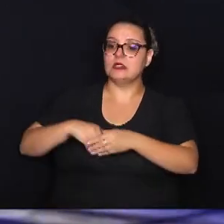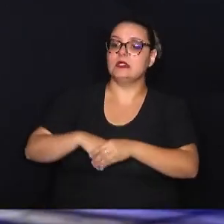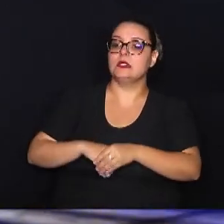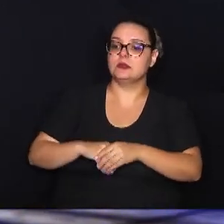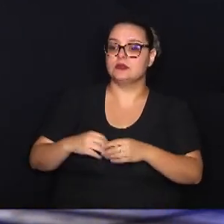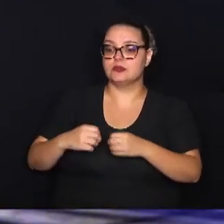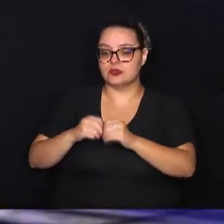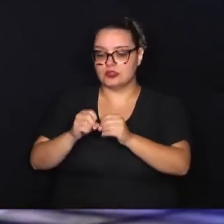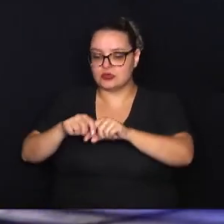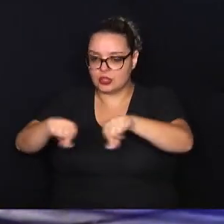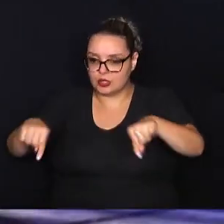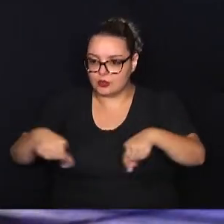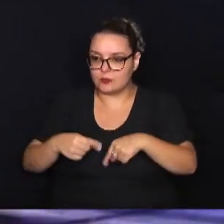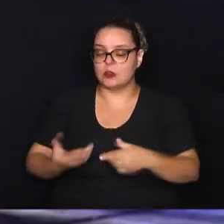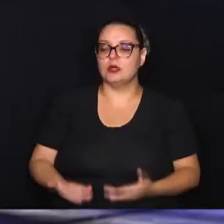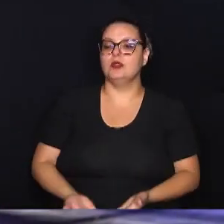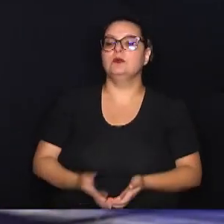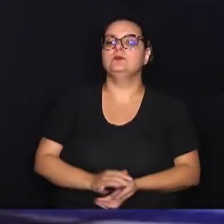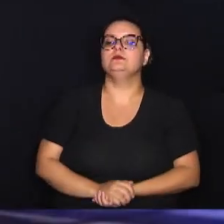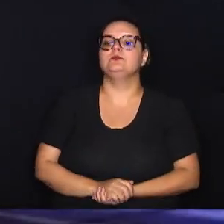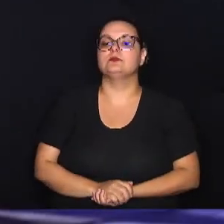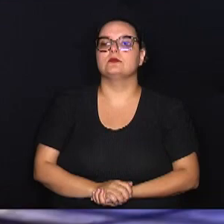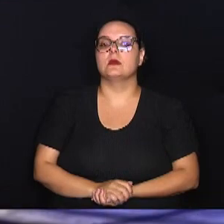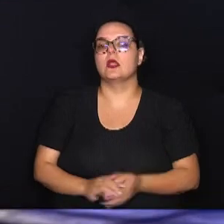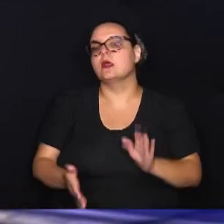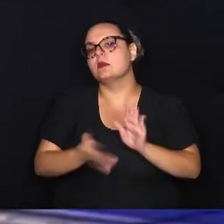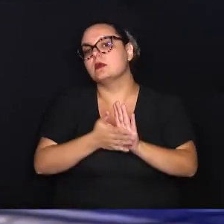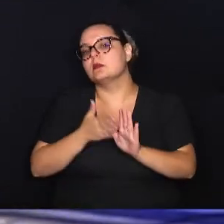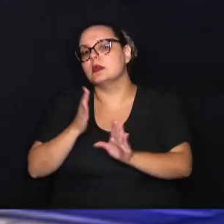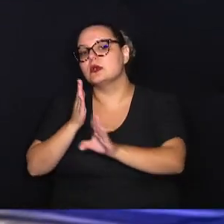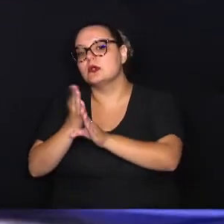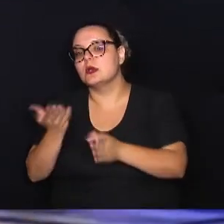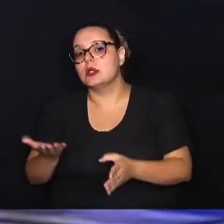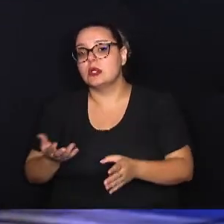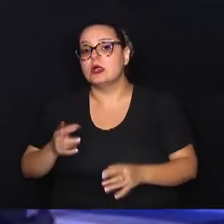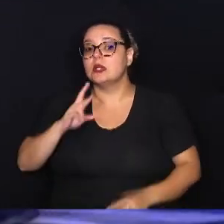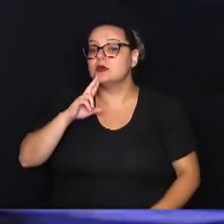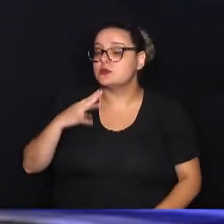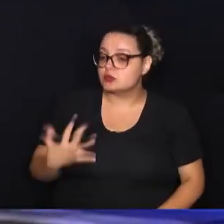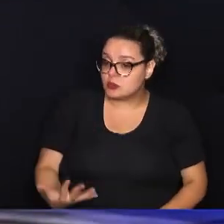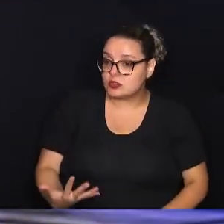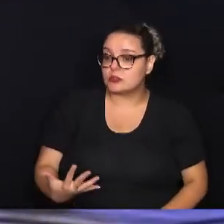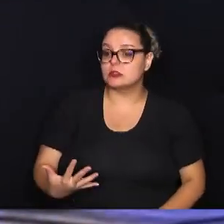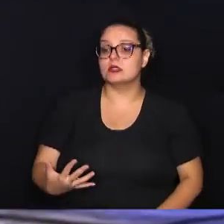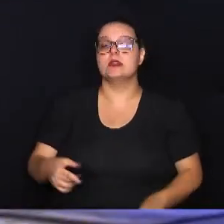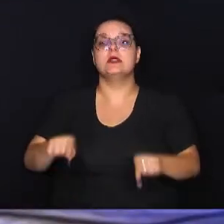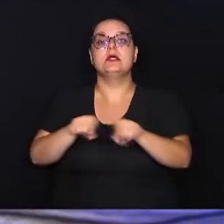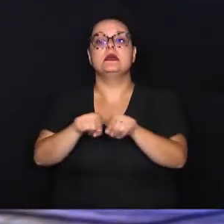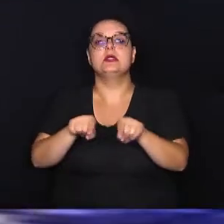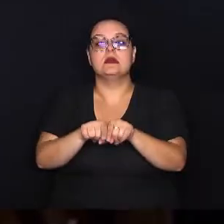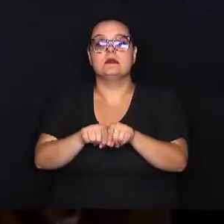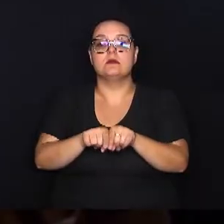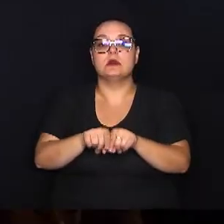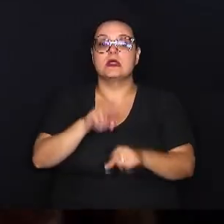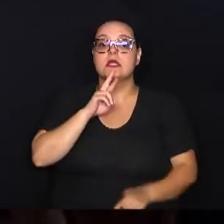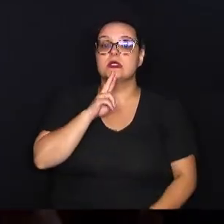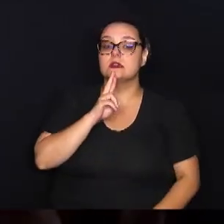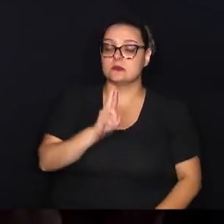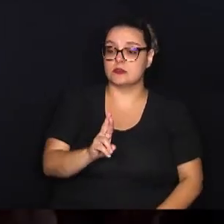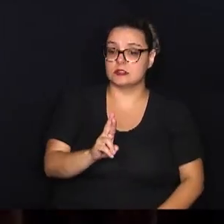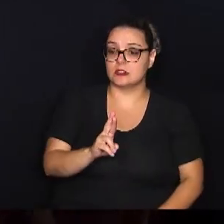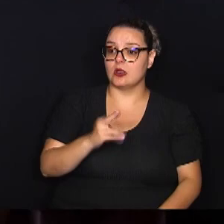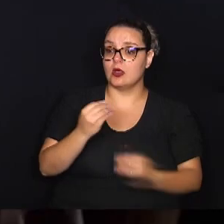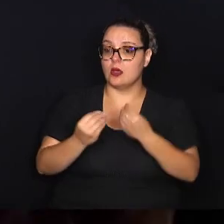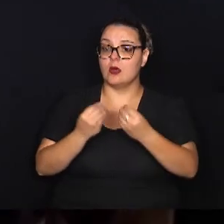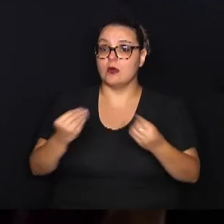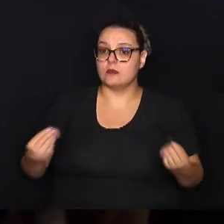gente foi encontrando propostas de cena, a gente foi encontrando soluções, inclusive respostas sobre como que manteve-se